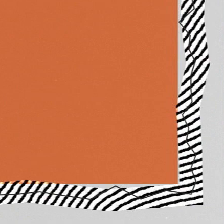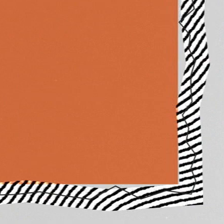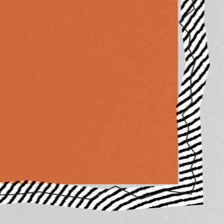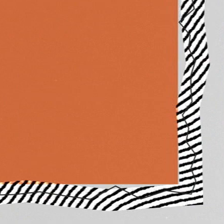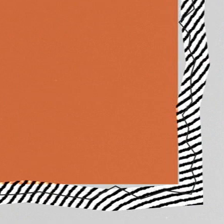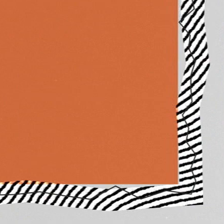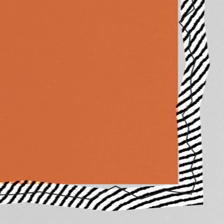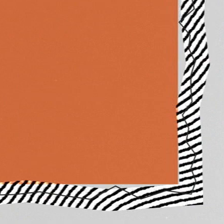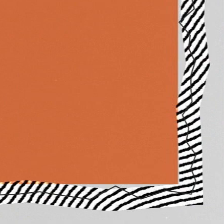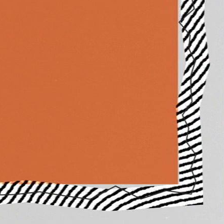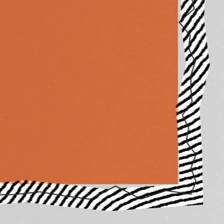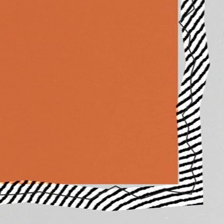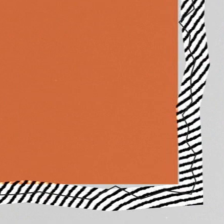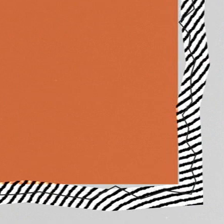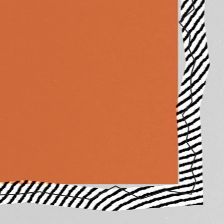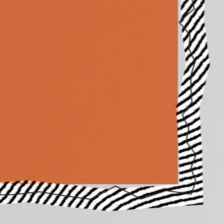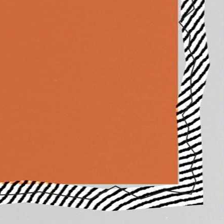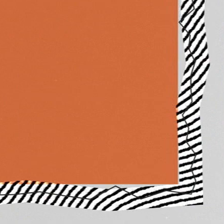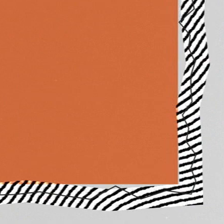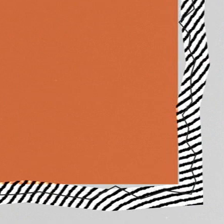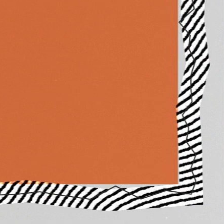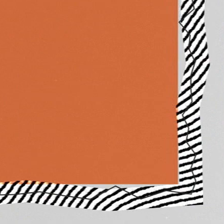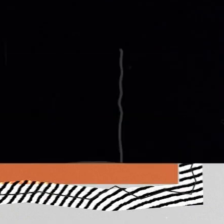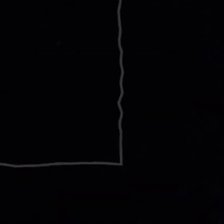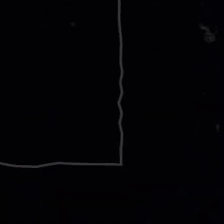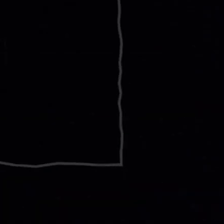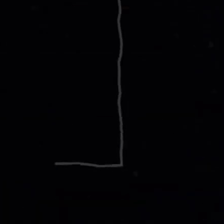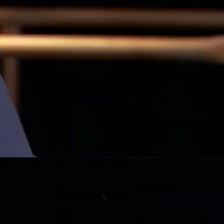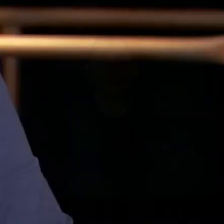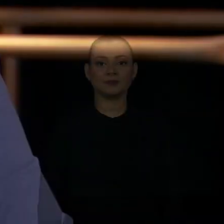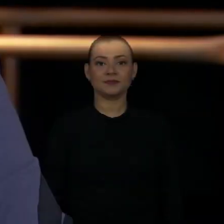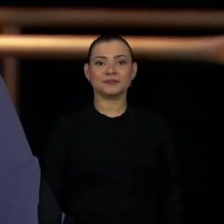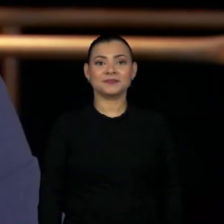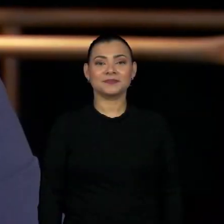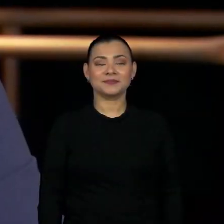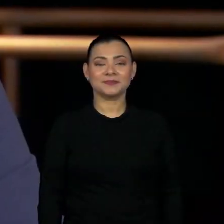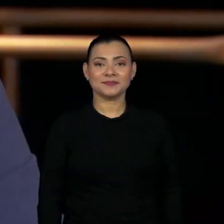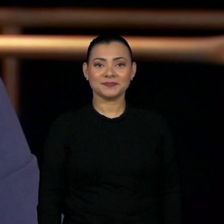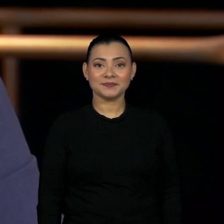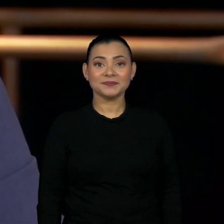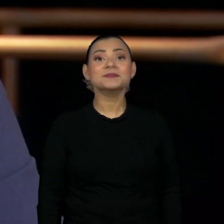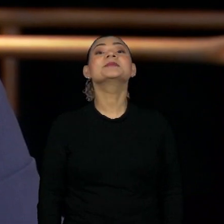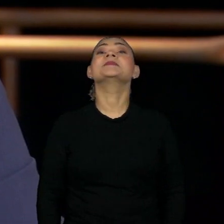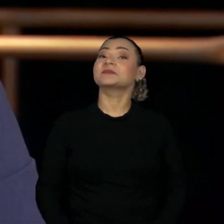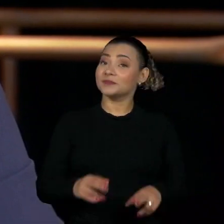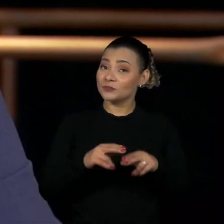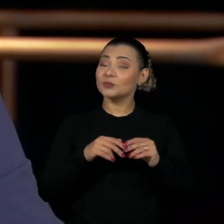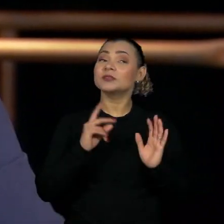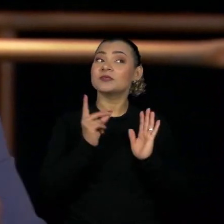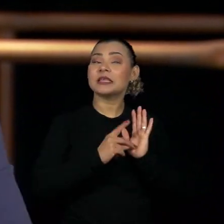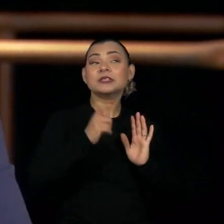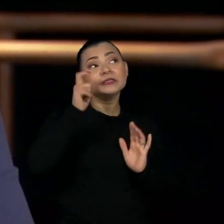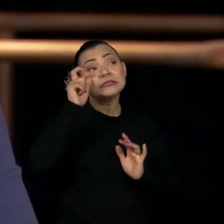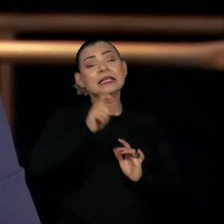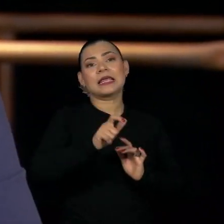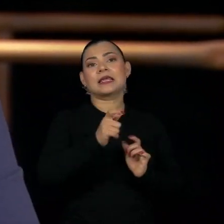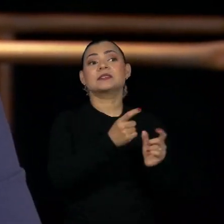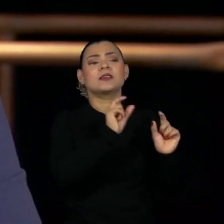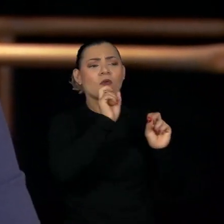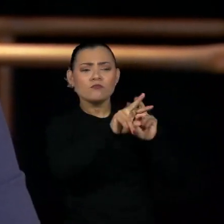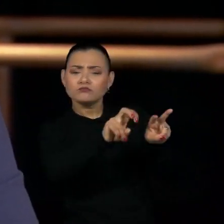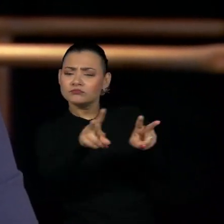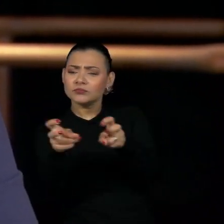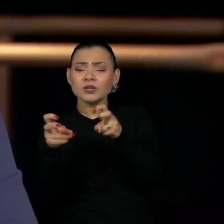Gratidão, tô respirando. Mais um dia que a gente tem para fazer dívida. Eu percebo um crescente interesse de jovens, né,